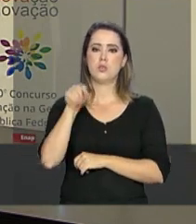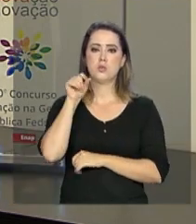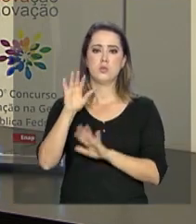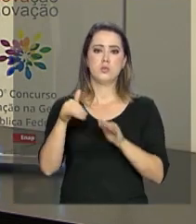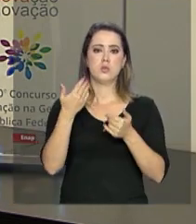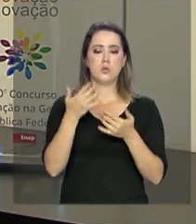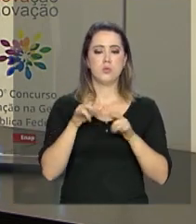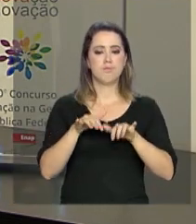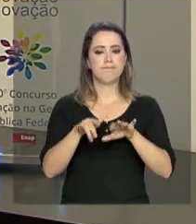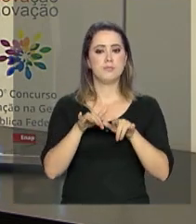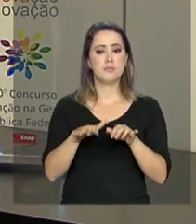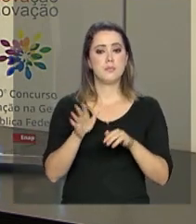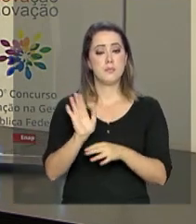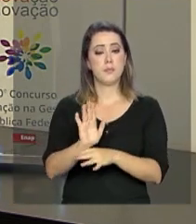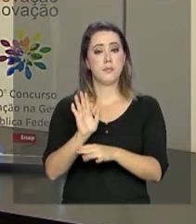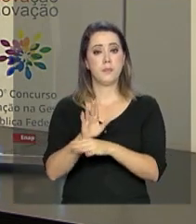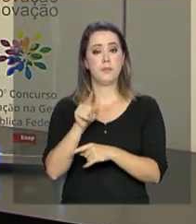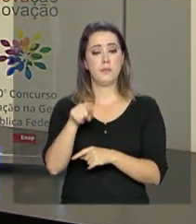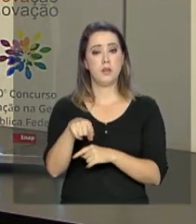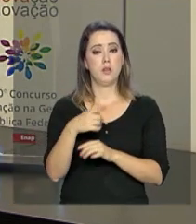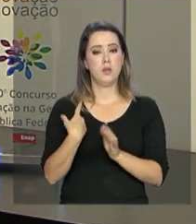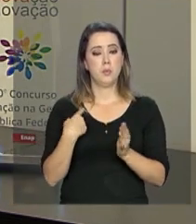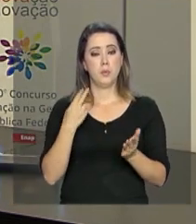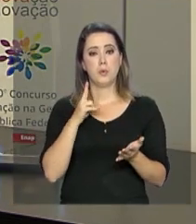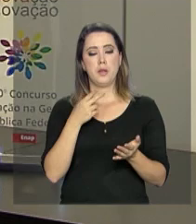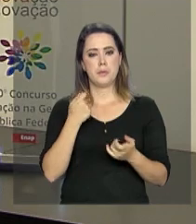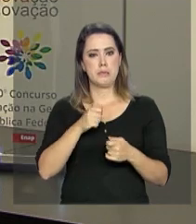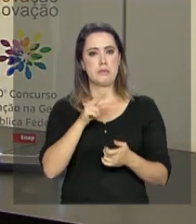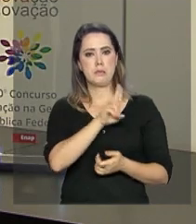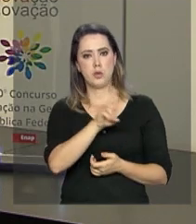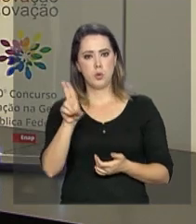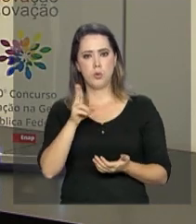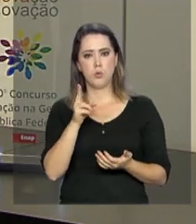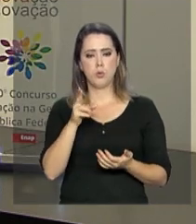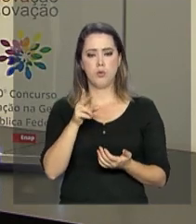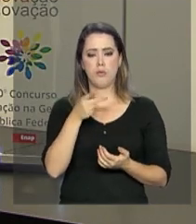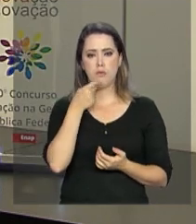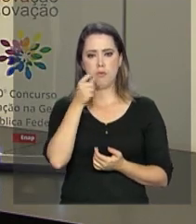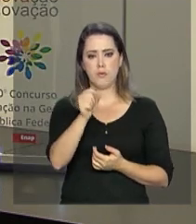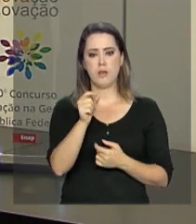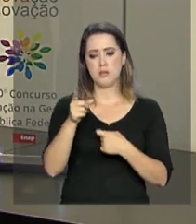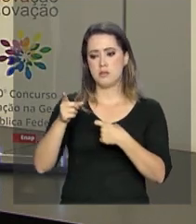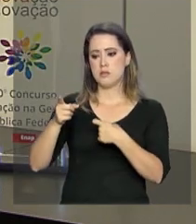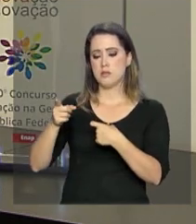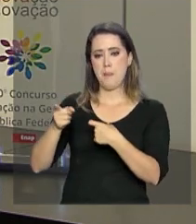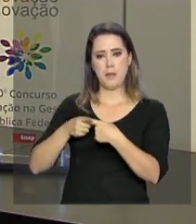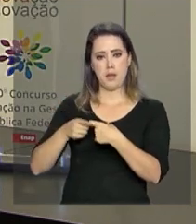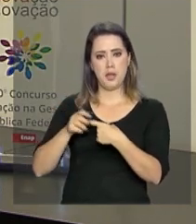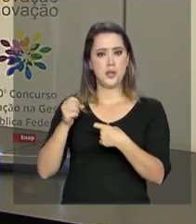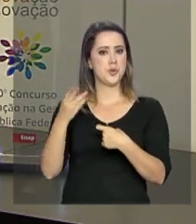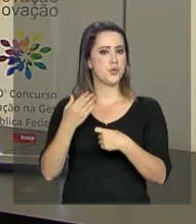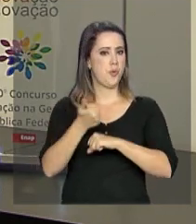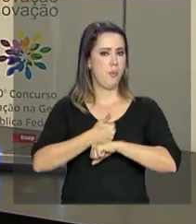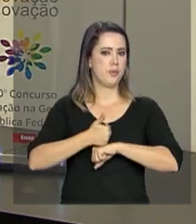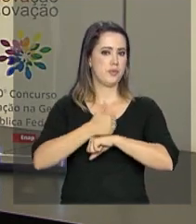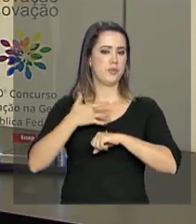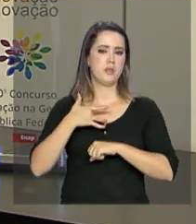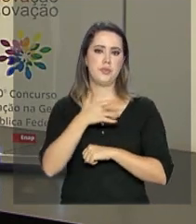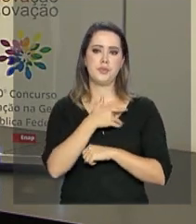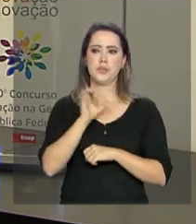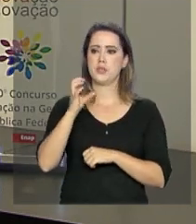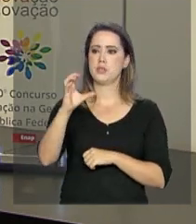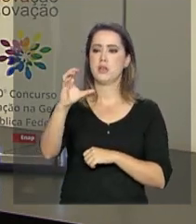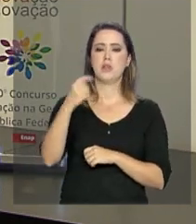formularam ela quer contribuir porque ele se identifica naquele formulário se é médico o profissional da saúde diz o cientista